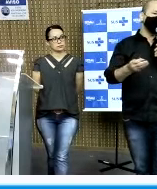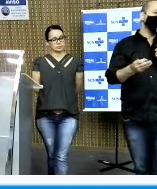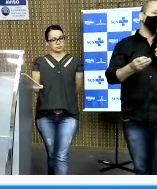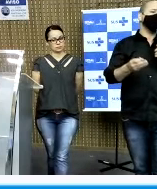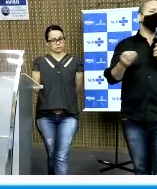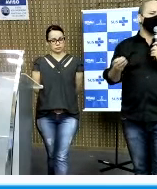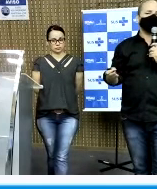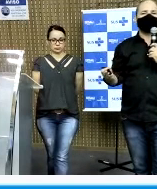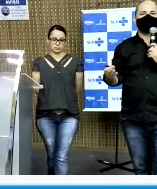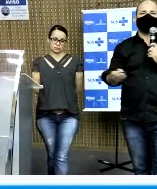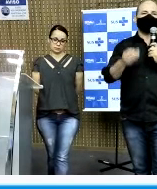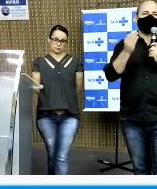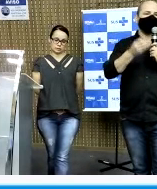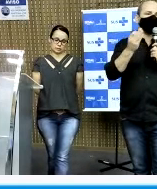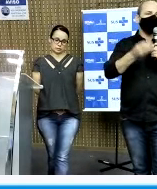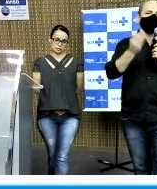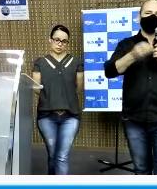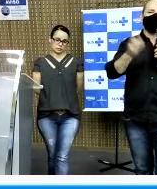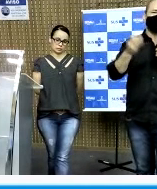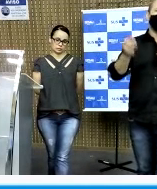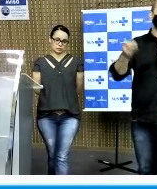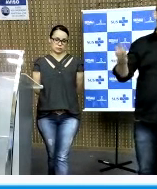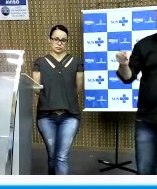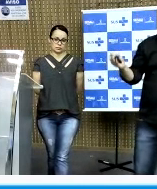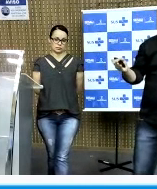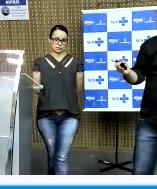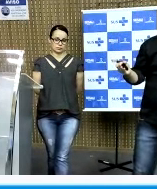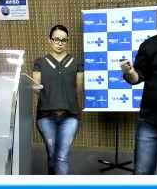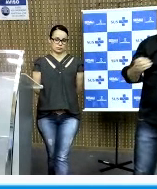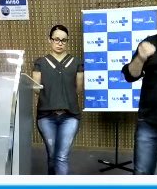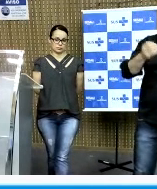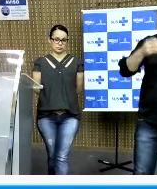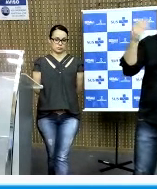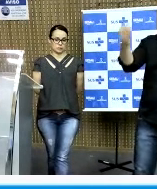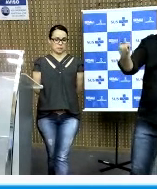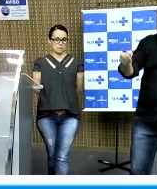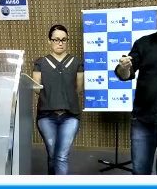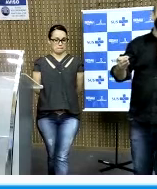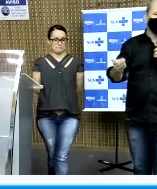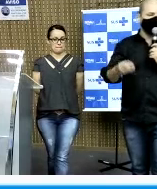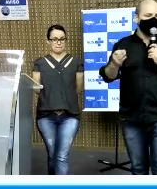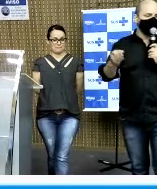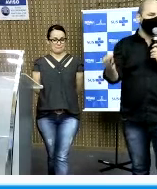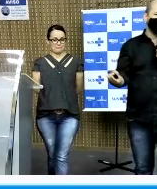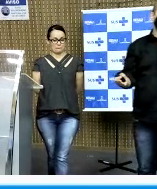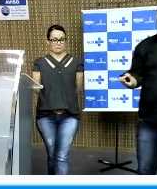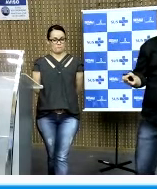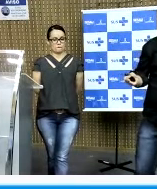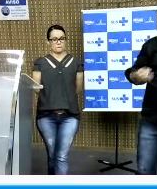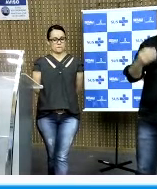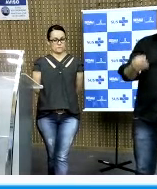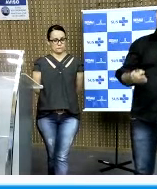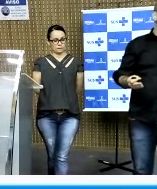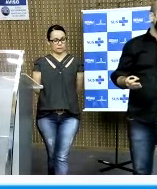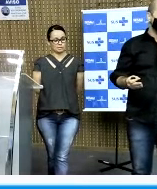essa vigilância em cima dessa gestante, aquela consulta semanal de último trimestre, a partir da 36ª semana,